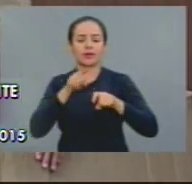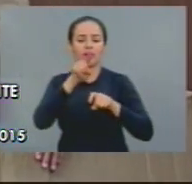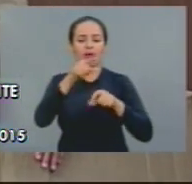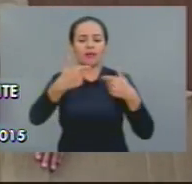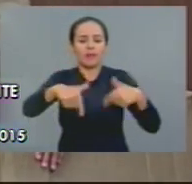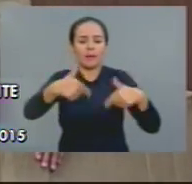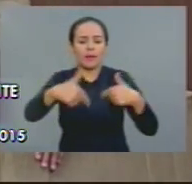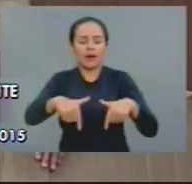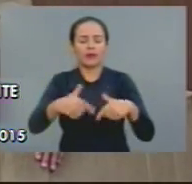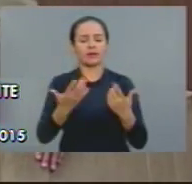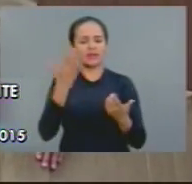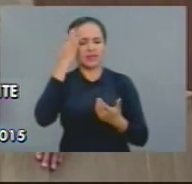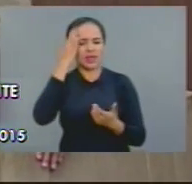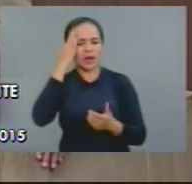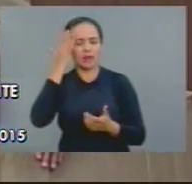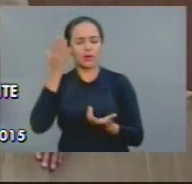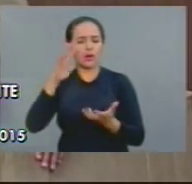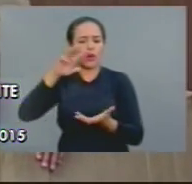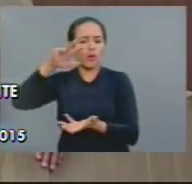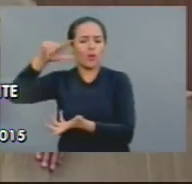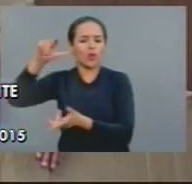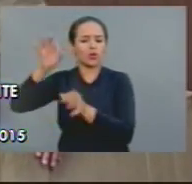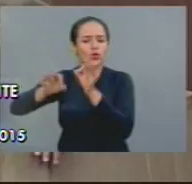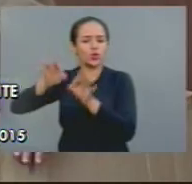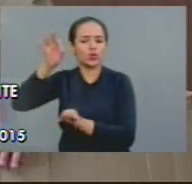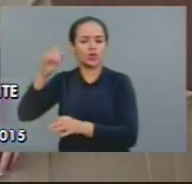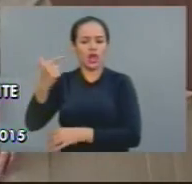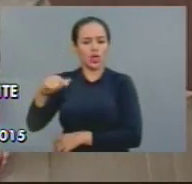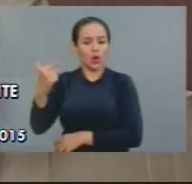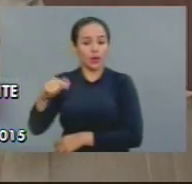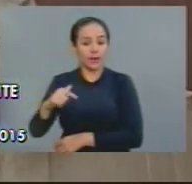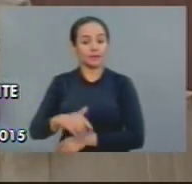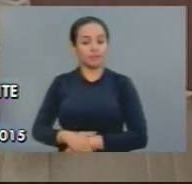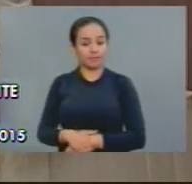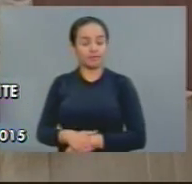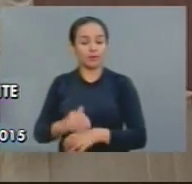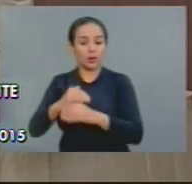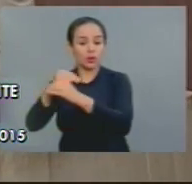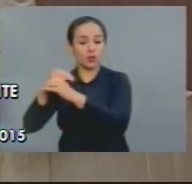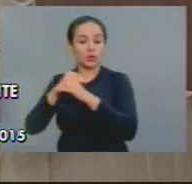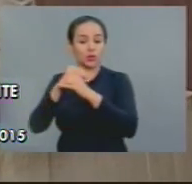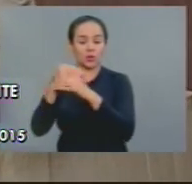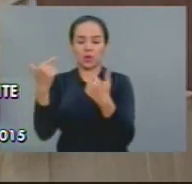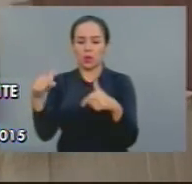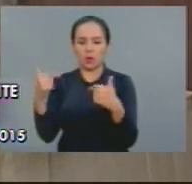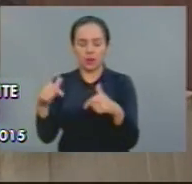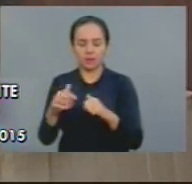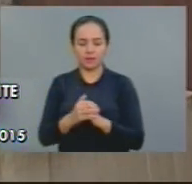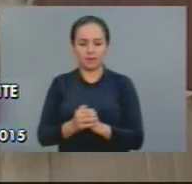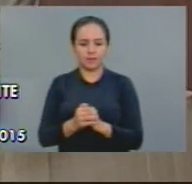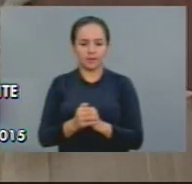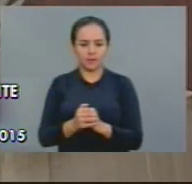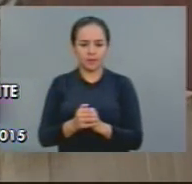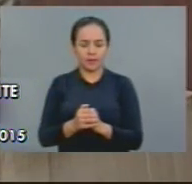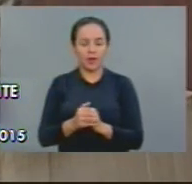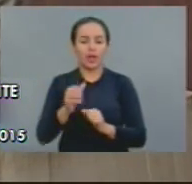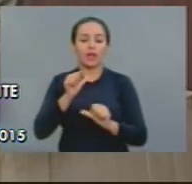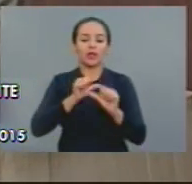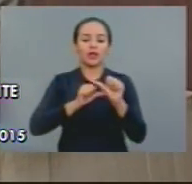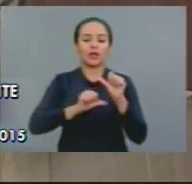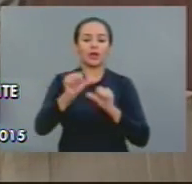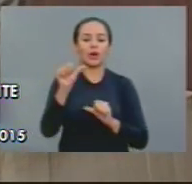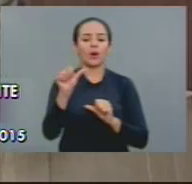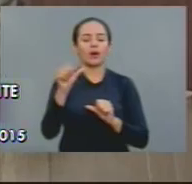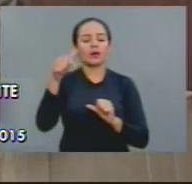do mundo, e ele nos ensinava: nós não vamos morrer educadamente. O que os professores